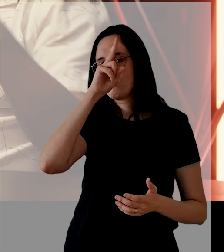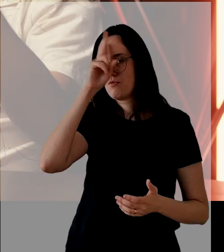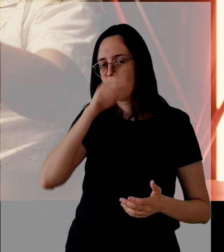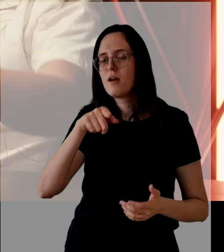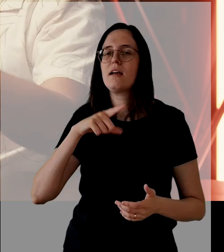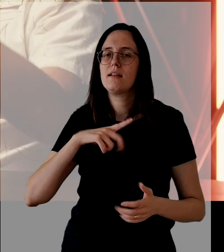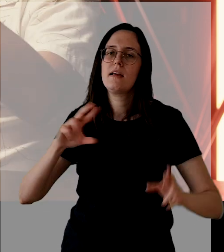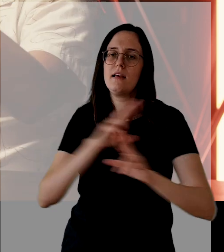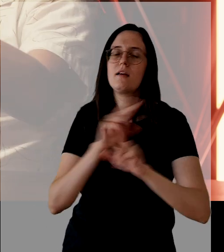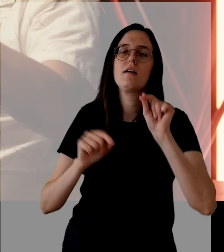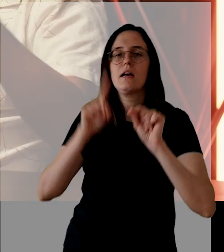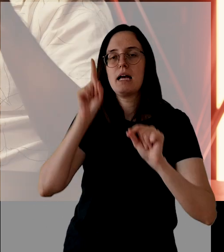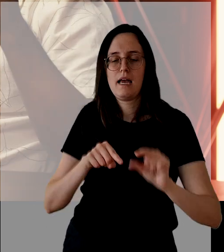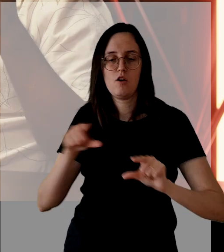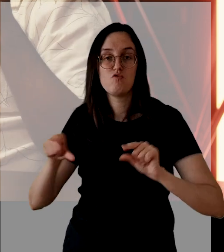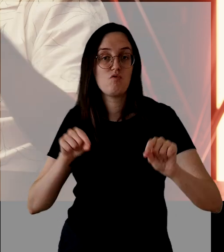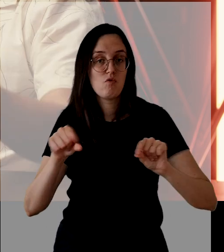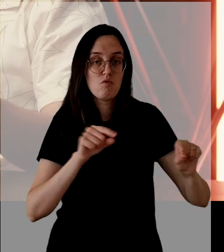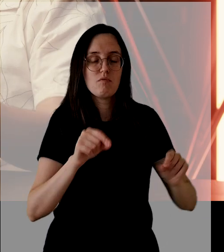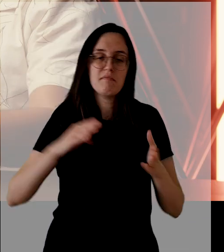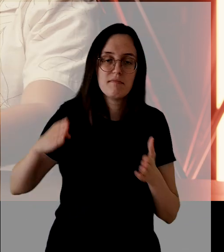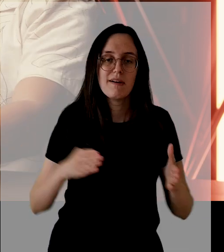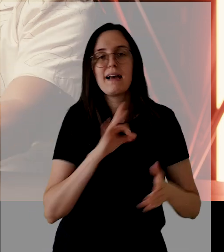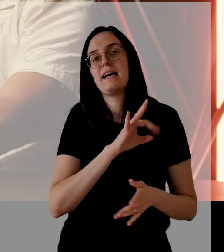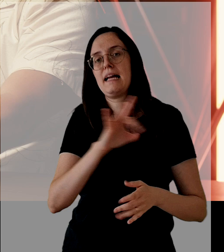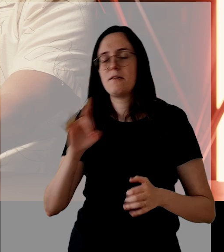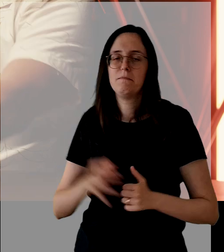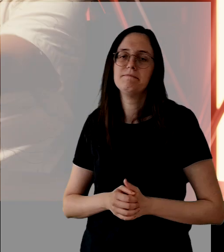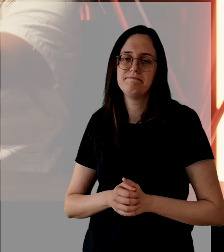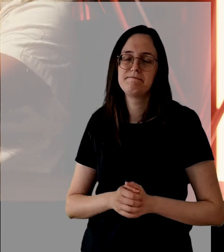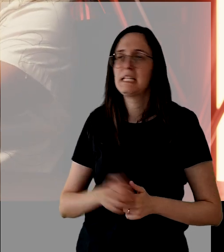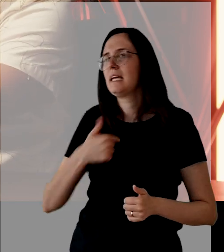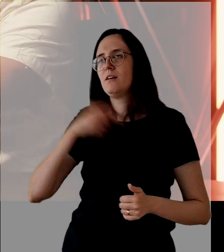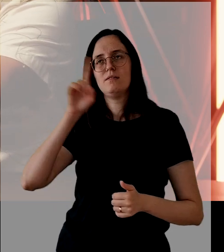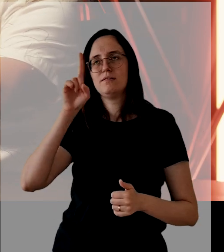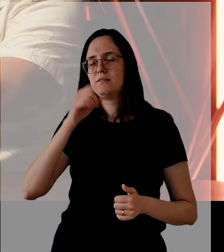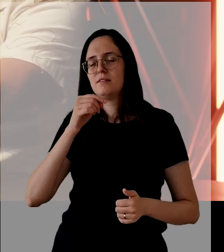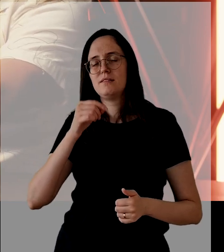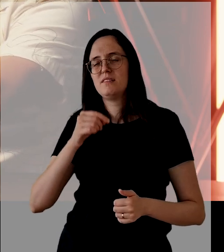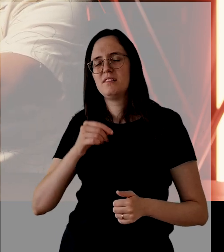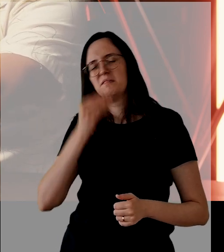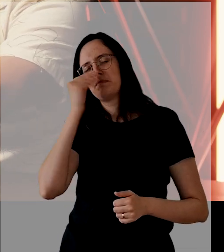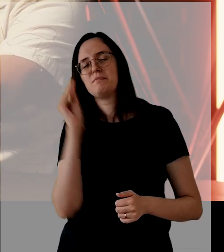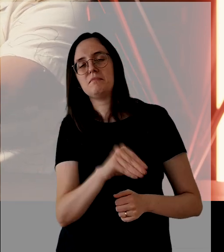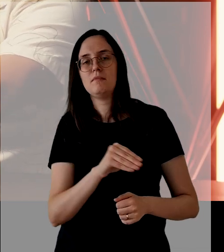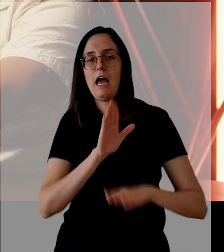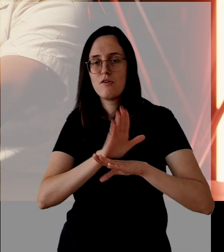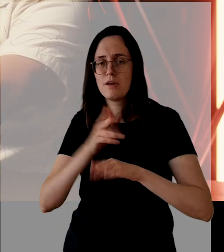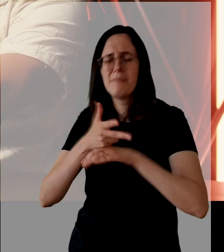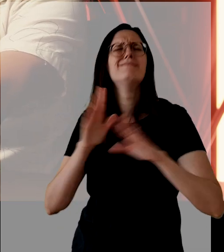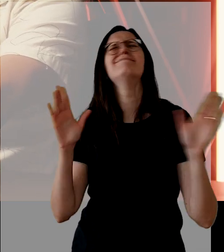história. Aí tem a ver com a escolha e com a trajetória de cada um. Né? Não estou desprezando a carreira de assistente de câmera, longe de